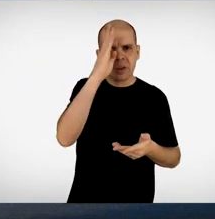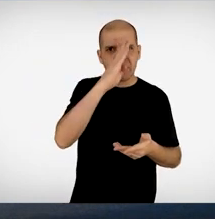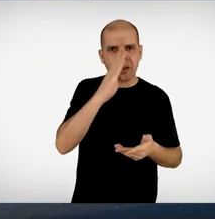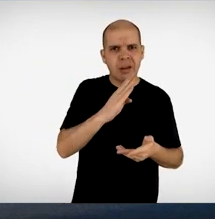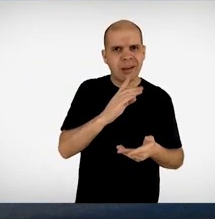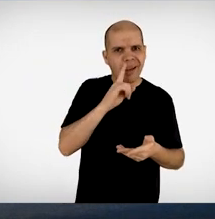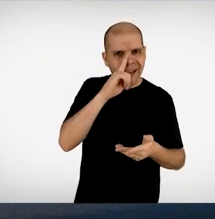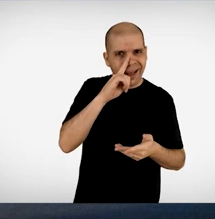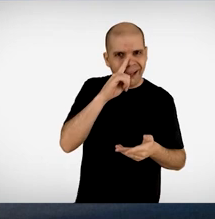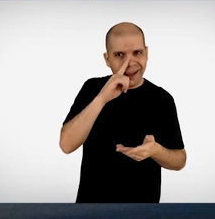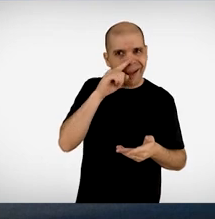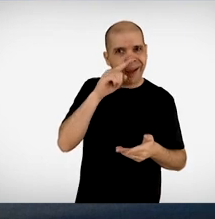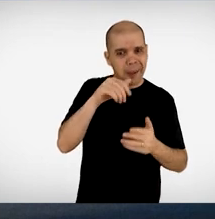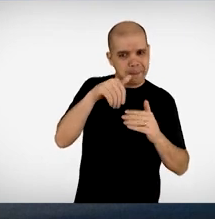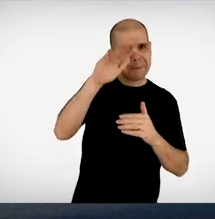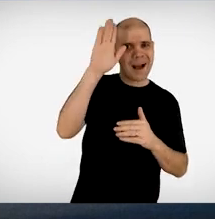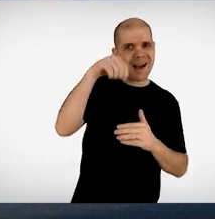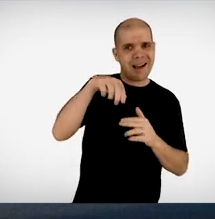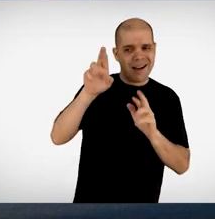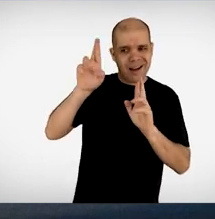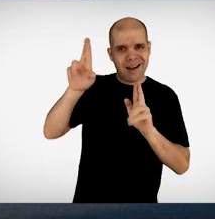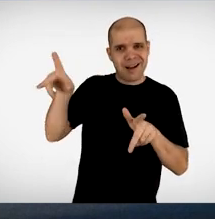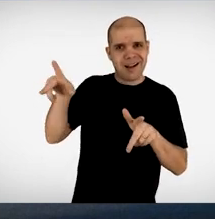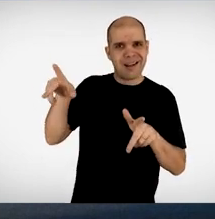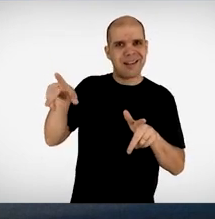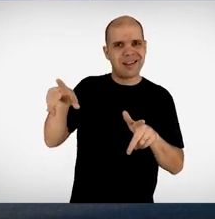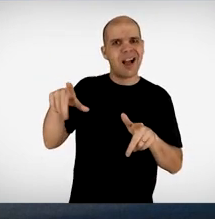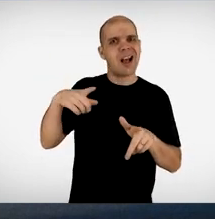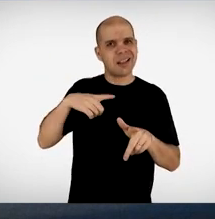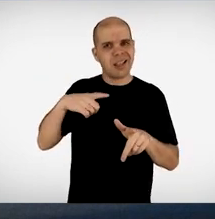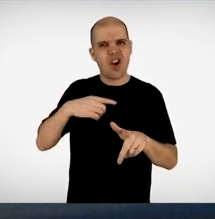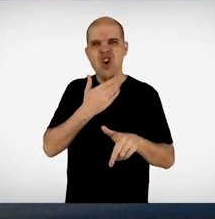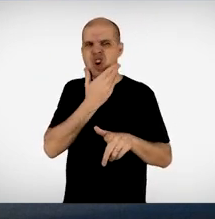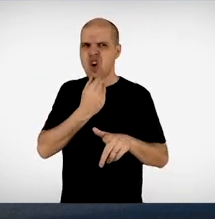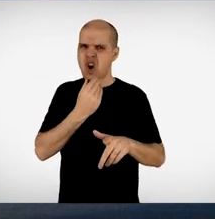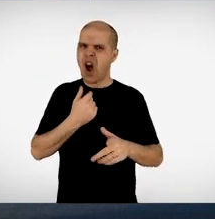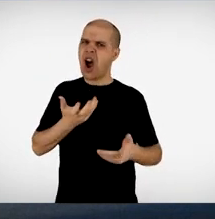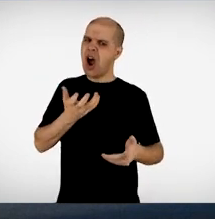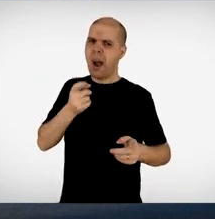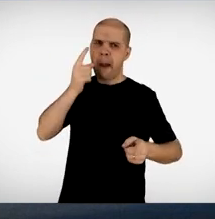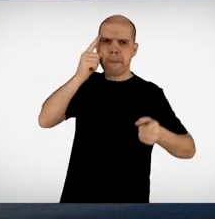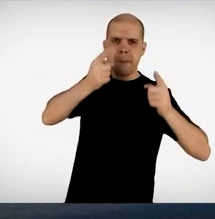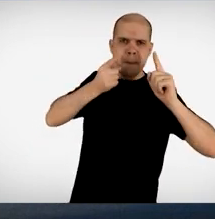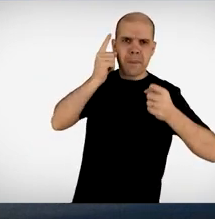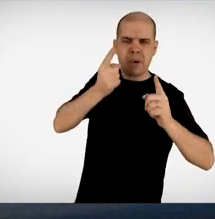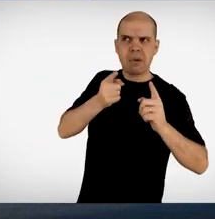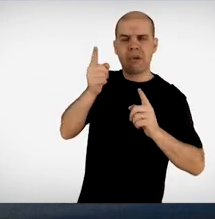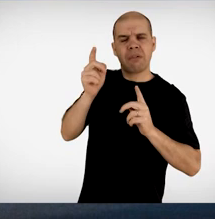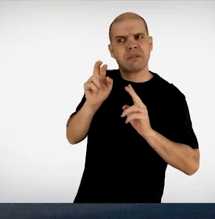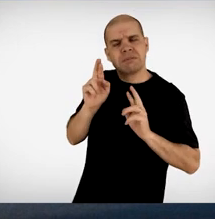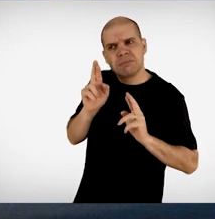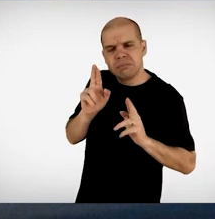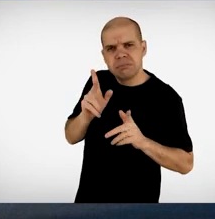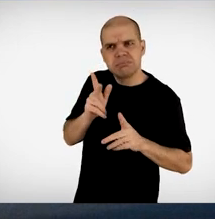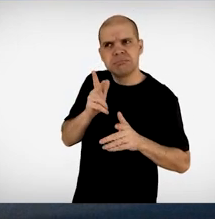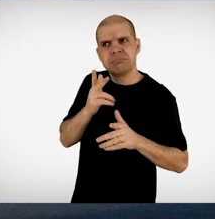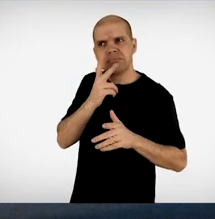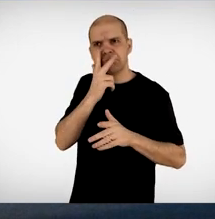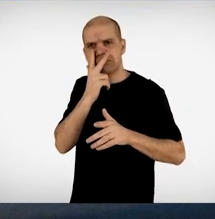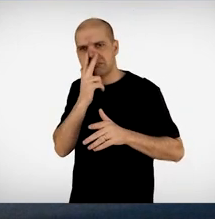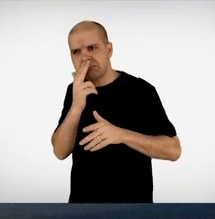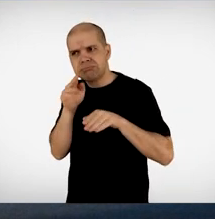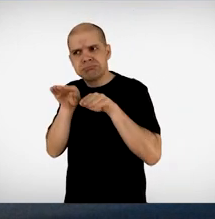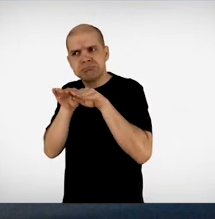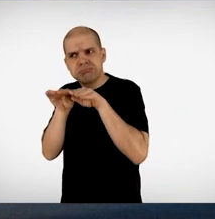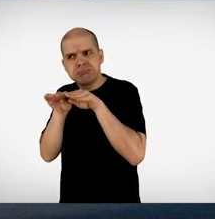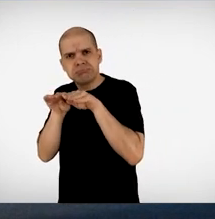nós, mulheres, que a gente vive aqui. Então, o Winnicott diz desse ambiente suficientemente